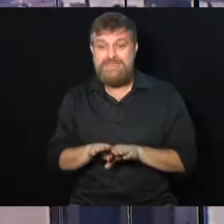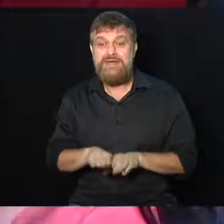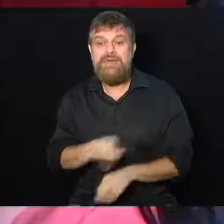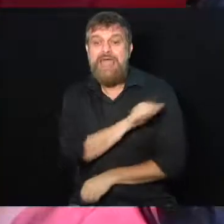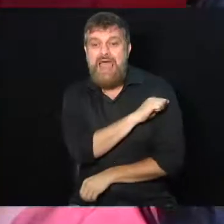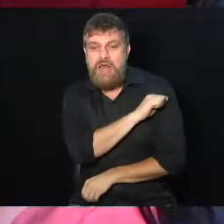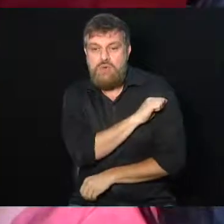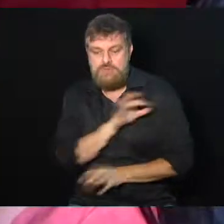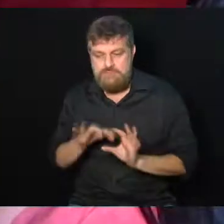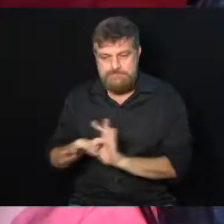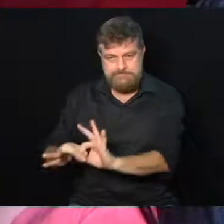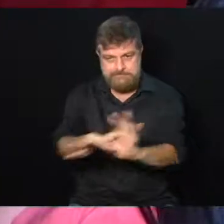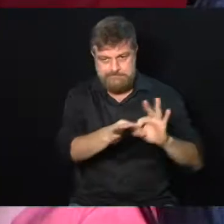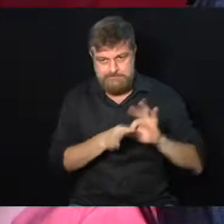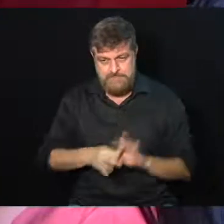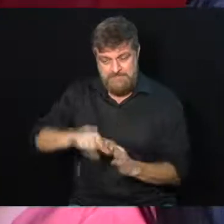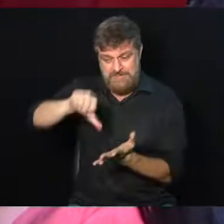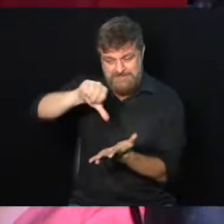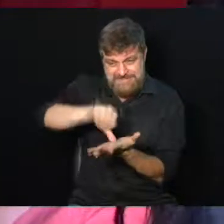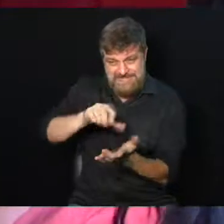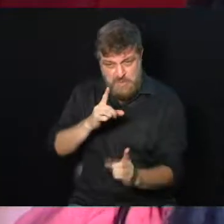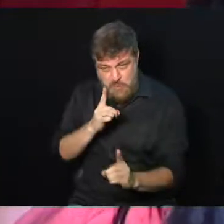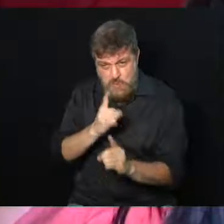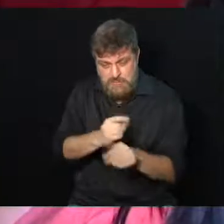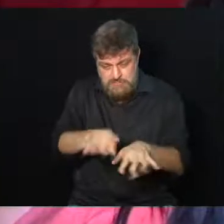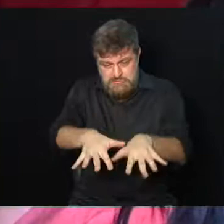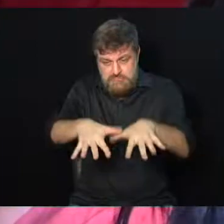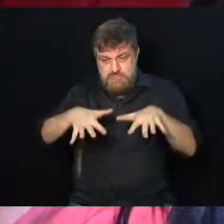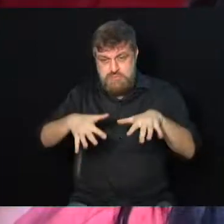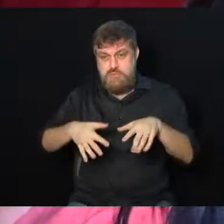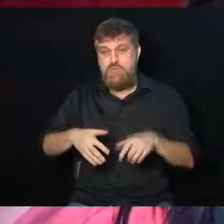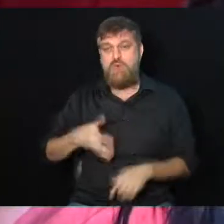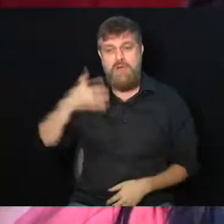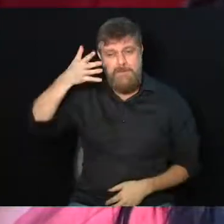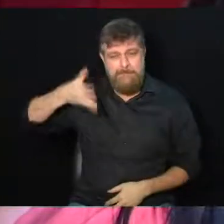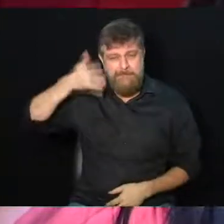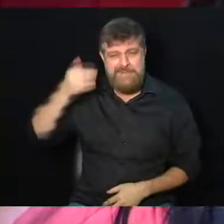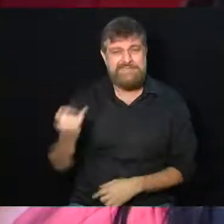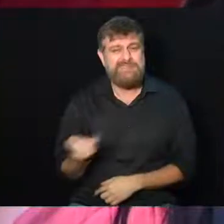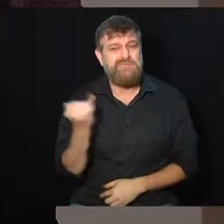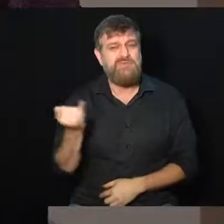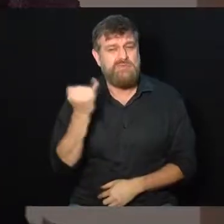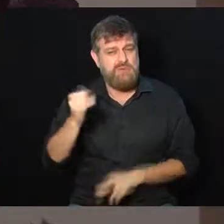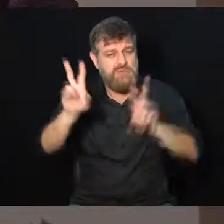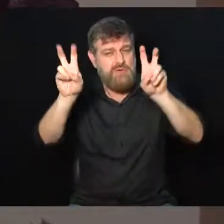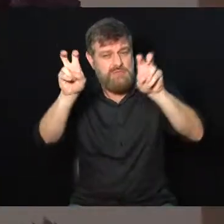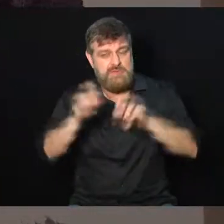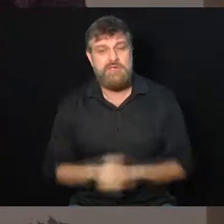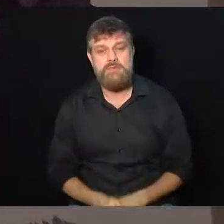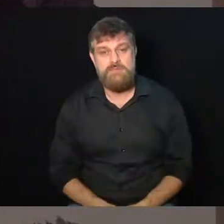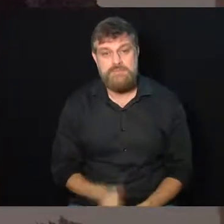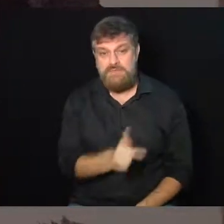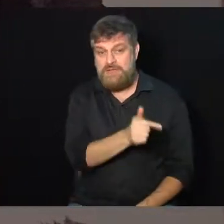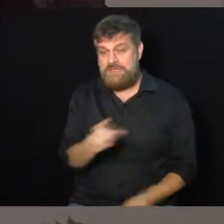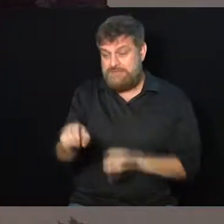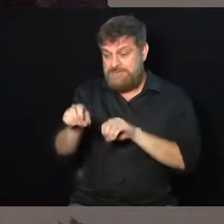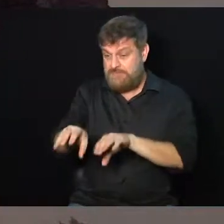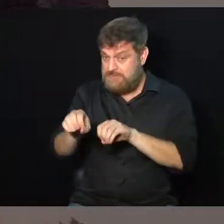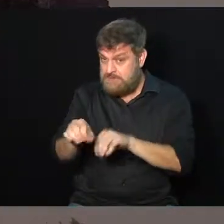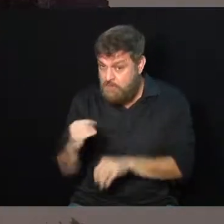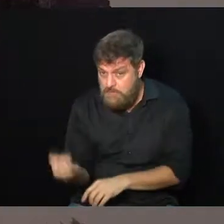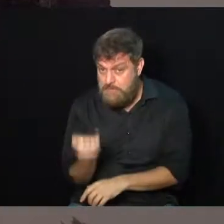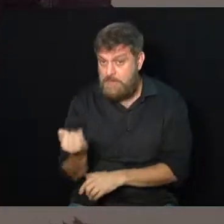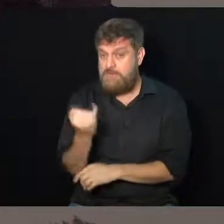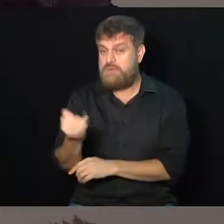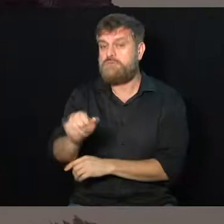estudantes. No centro do encontro, um assunto importante para o futuro da educação. A Semana da Educação ela é muito importante,